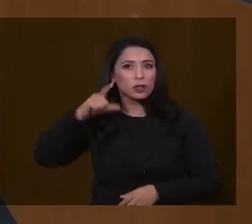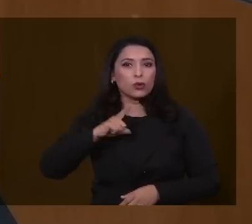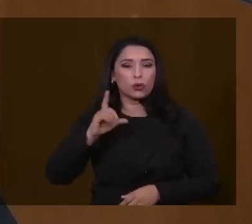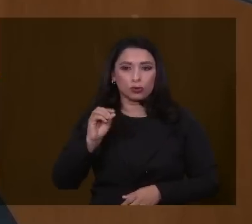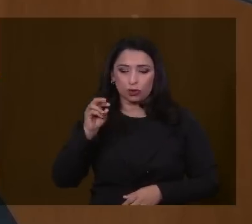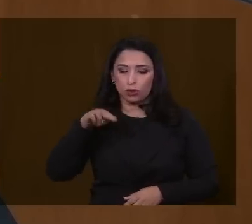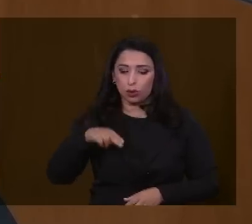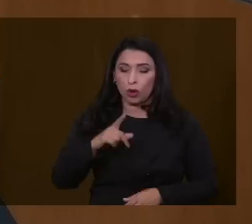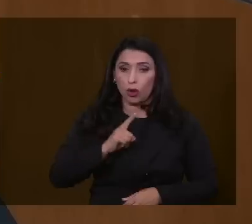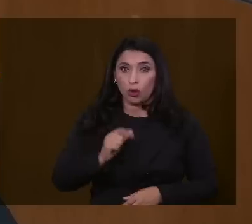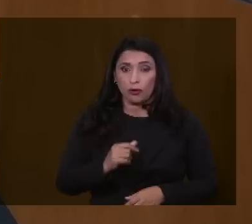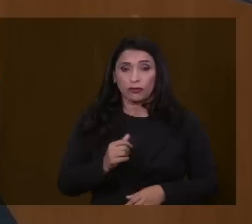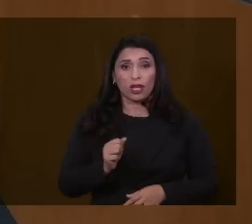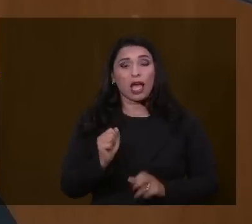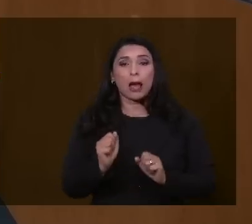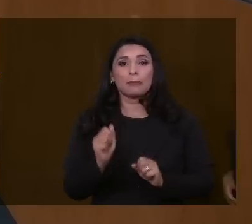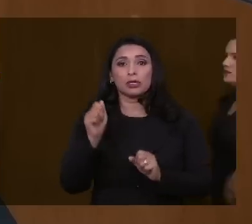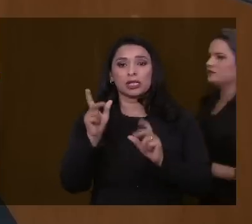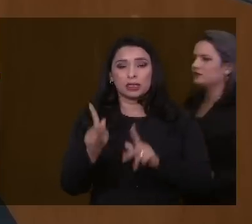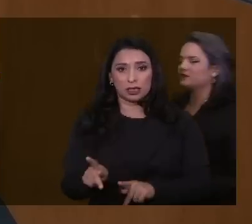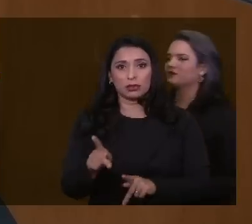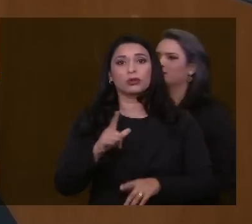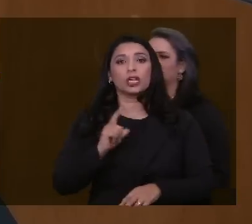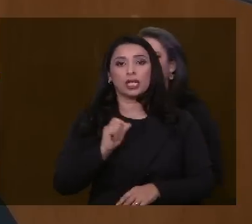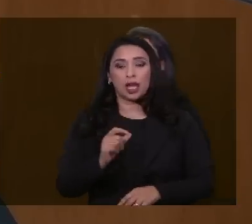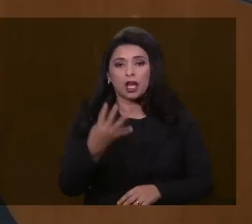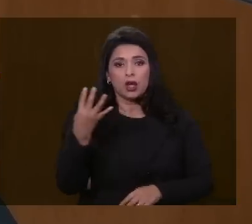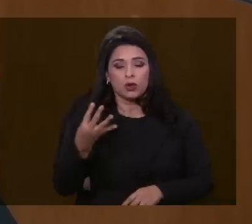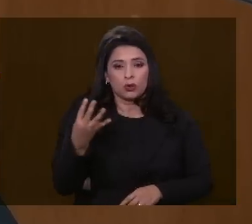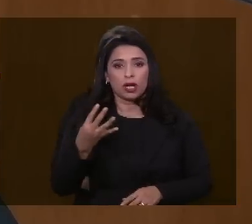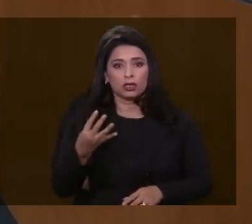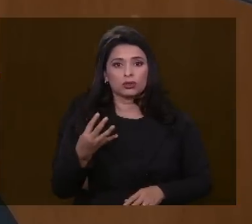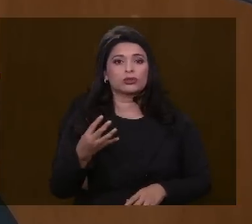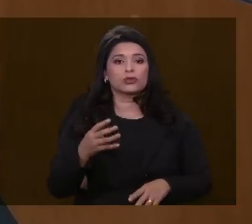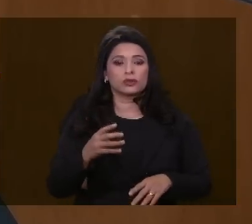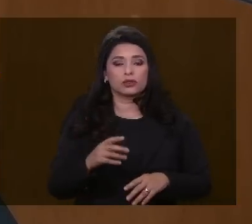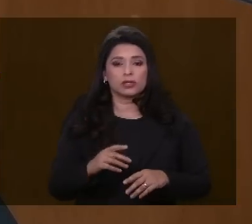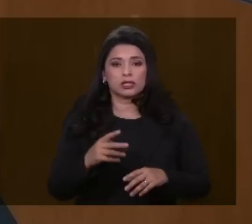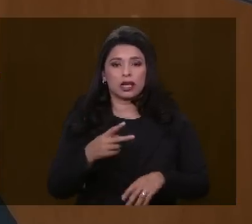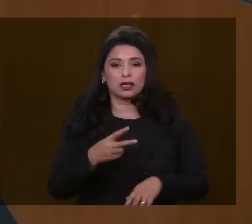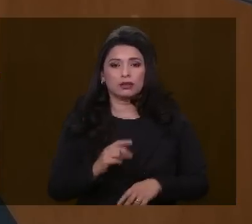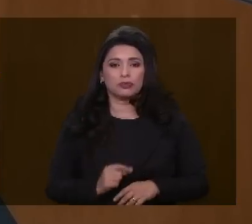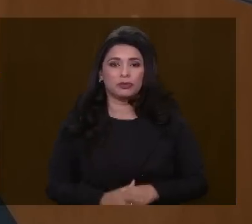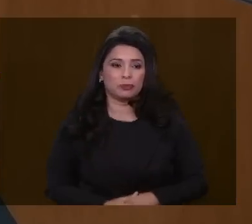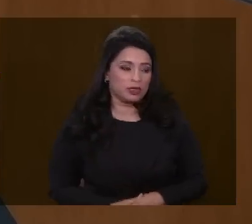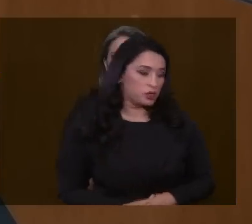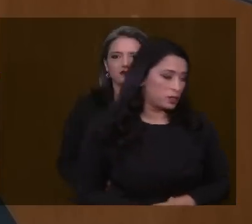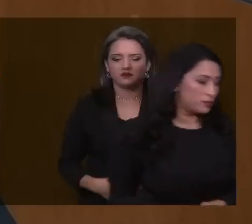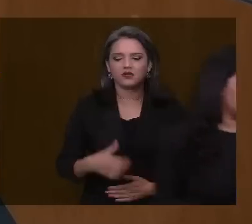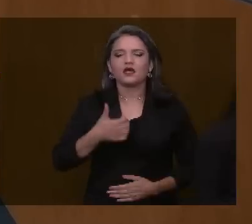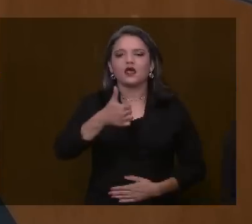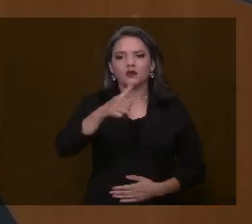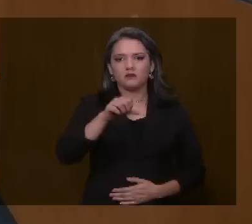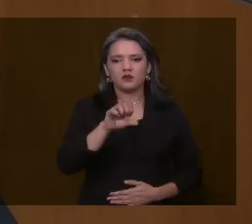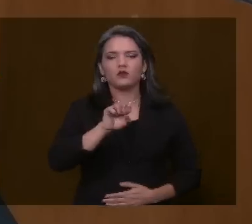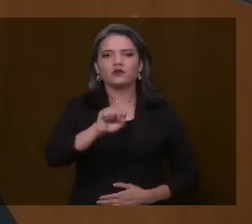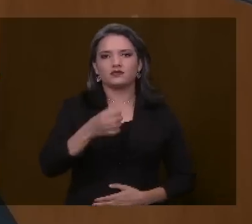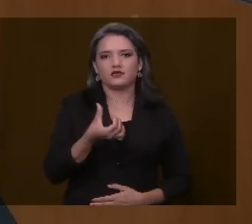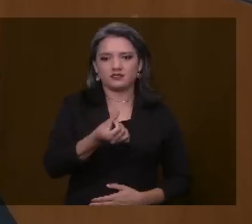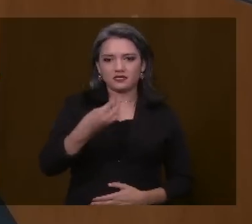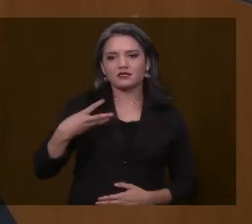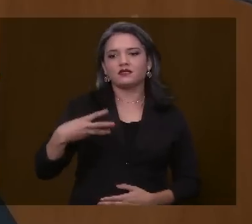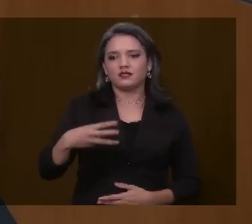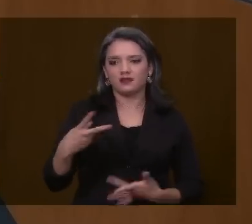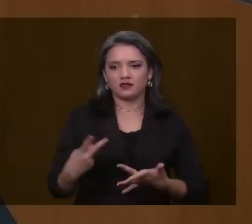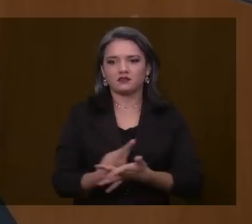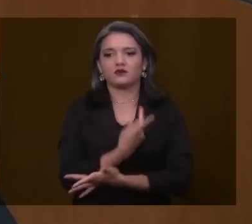de 4 ministros do Supremo Tribunal de Justiça, em 1863. Mas